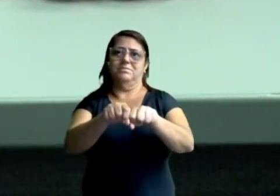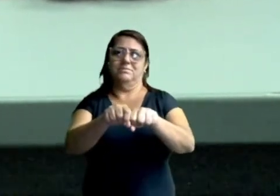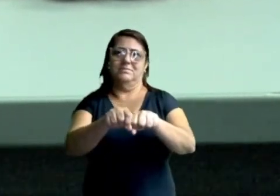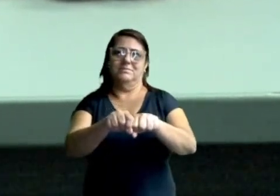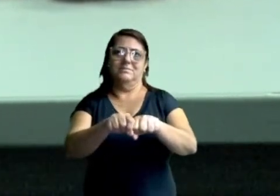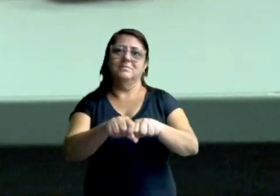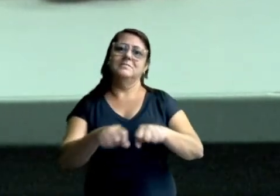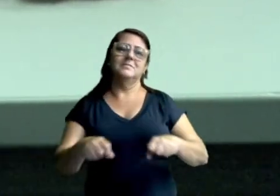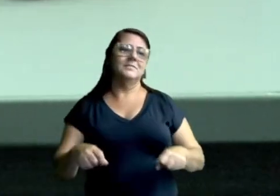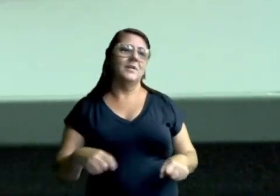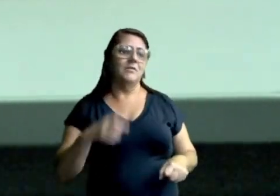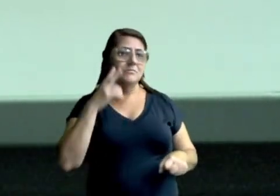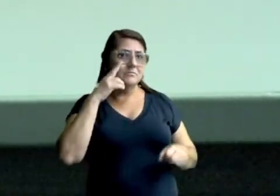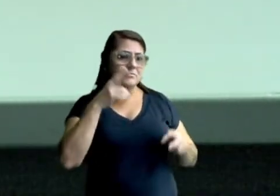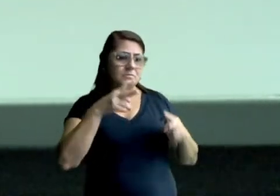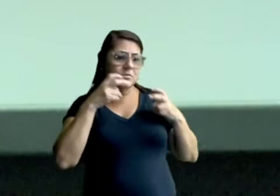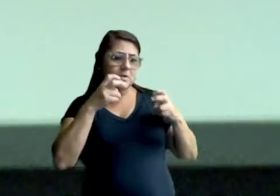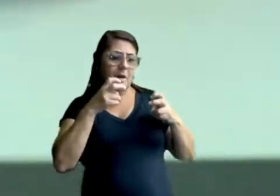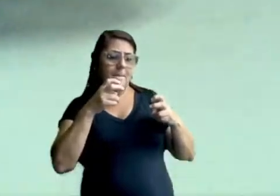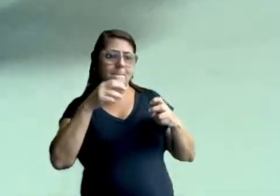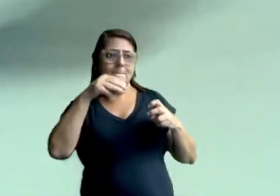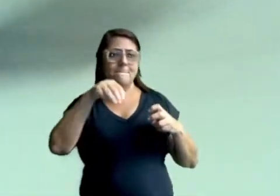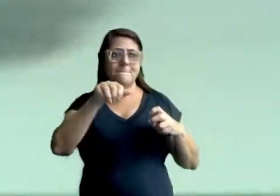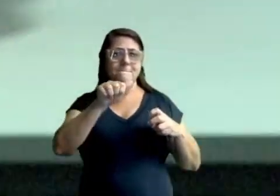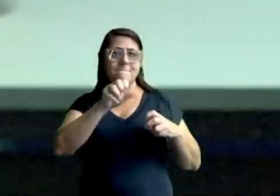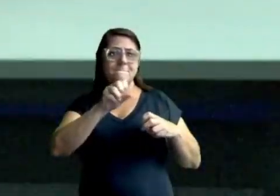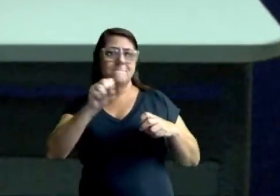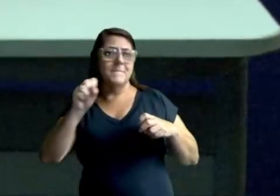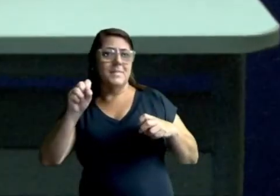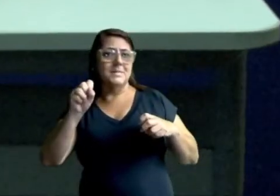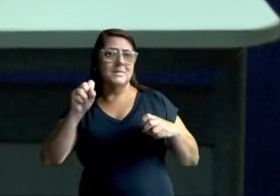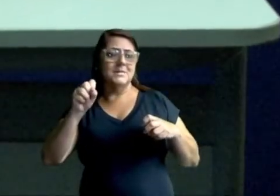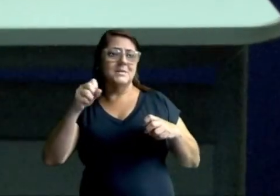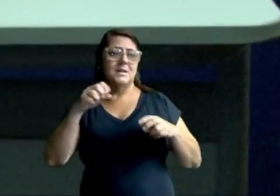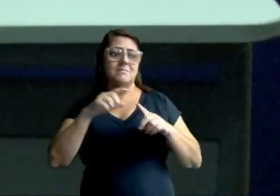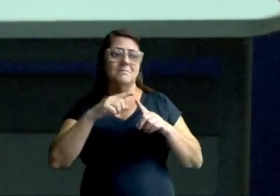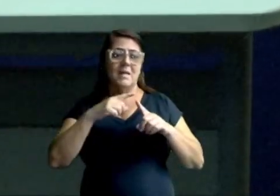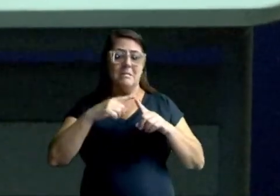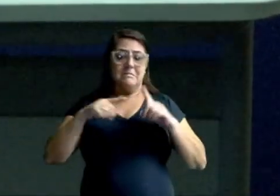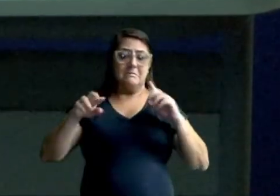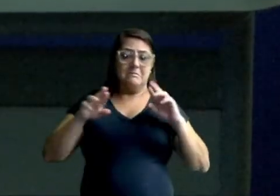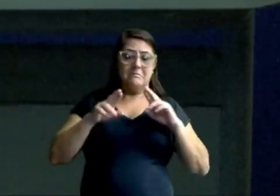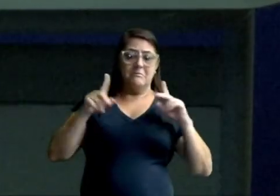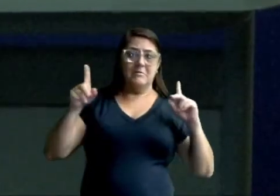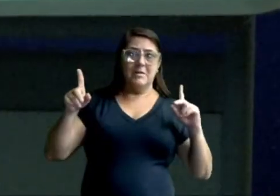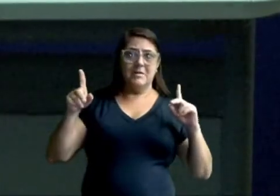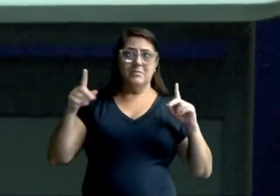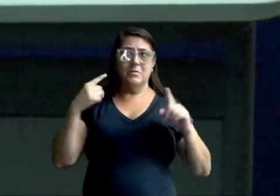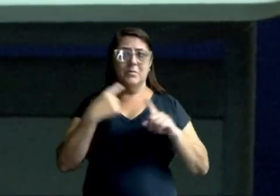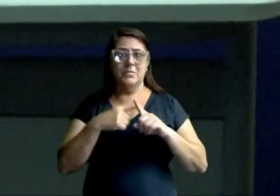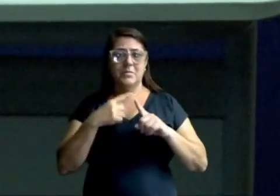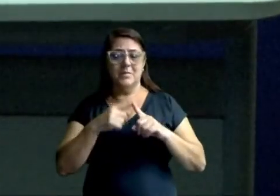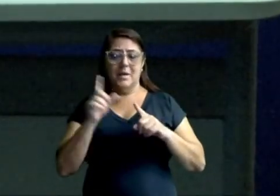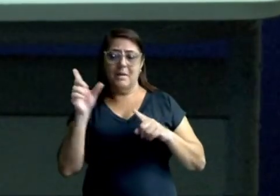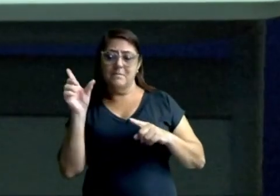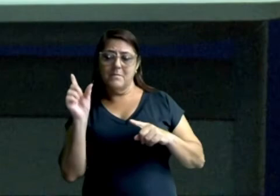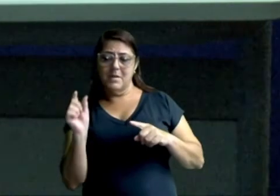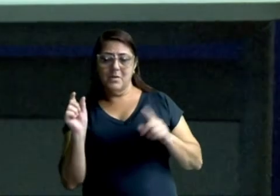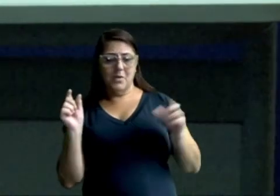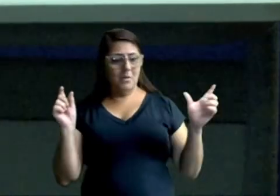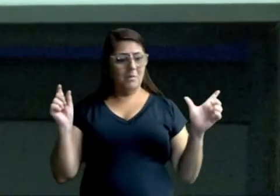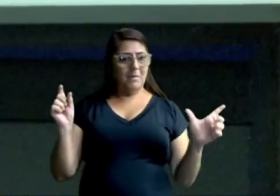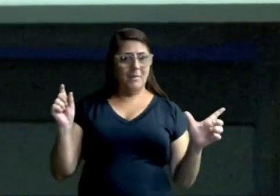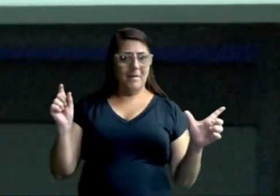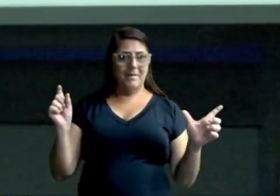Tá vendo que já a massa interfere porque a aceleração ela é bem menor, tá? Novamente.